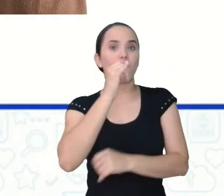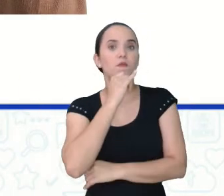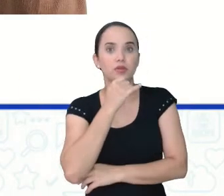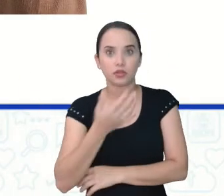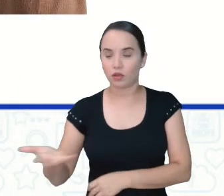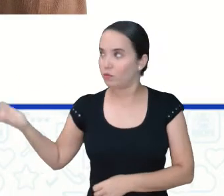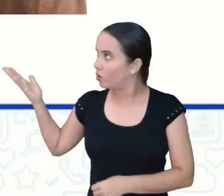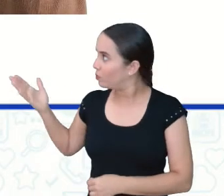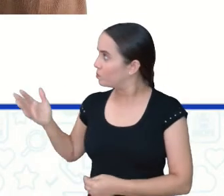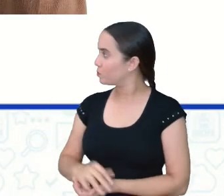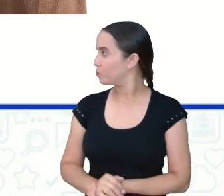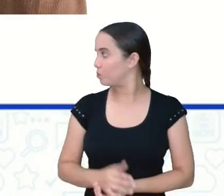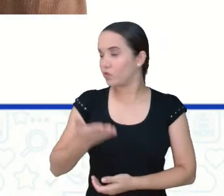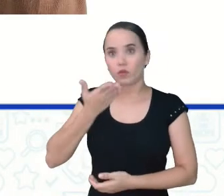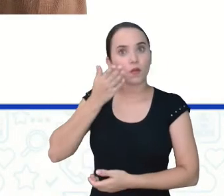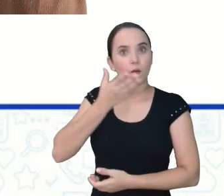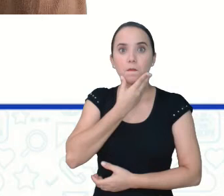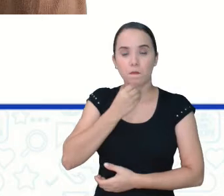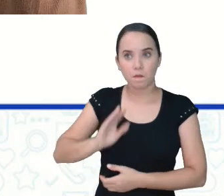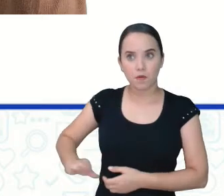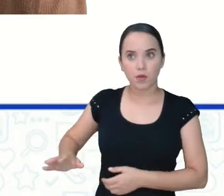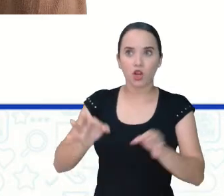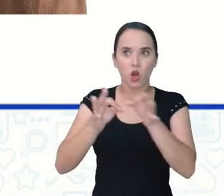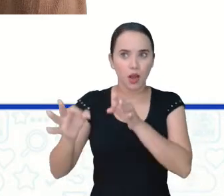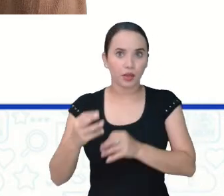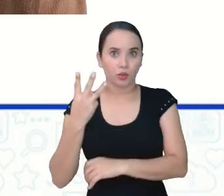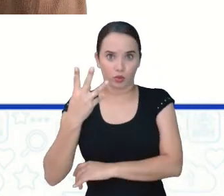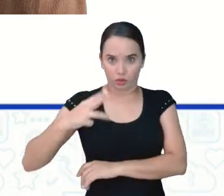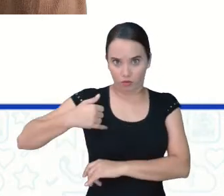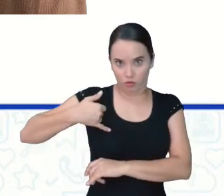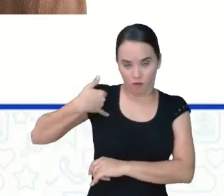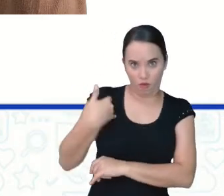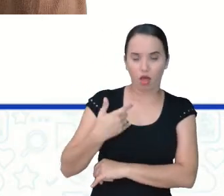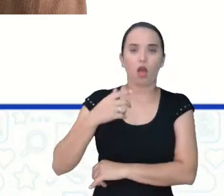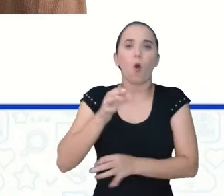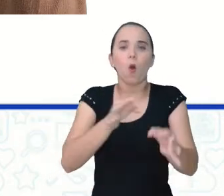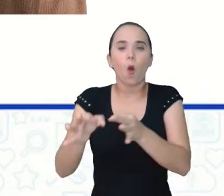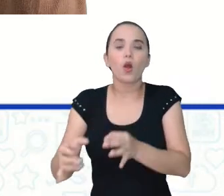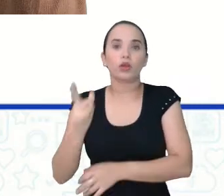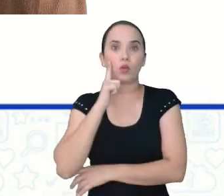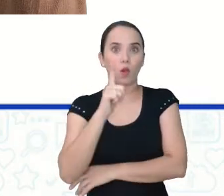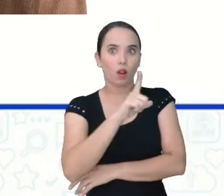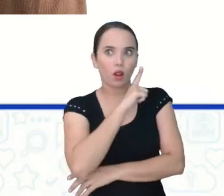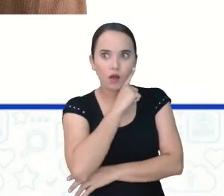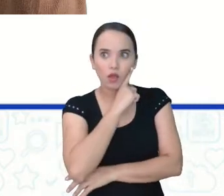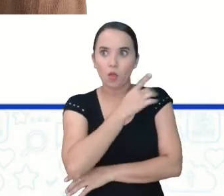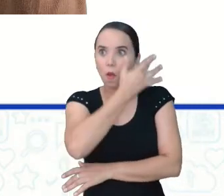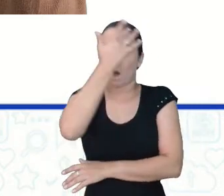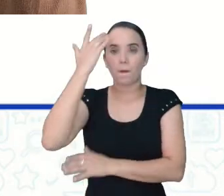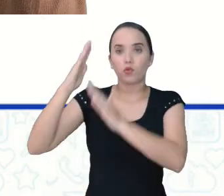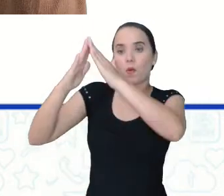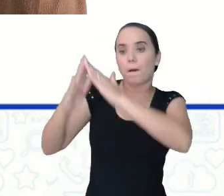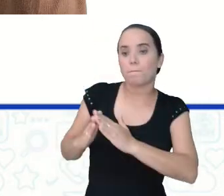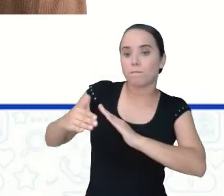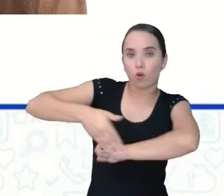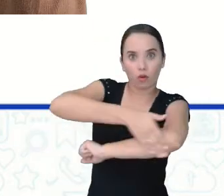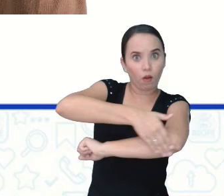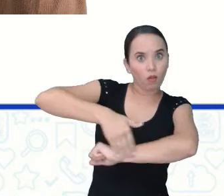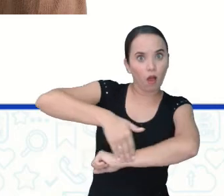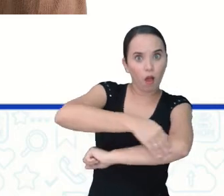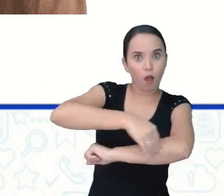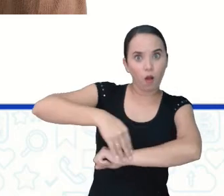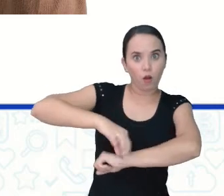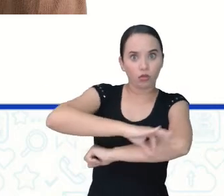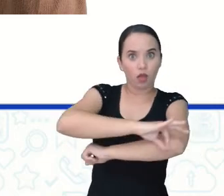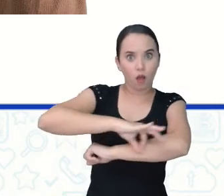diz: menino de 3 anos organiza lanche para sem-teto no Rio. Foi uma notícia que me chamou a atenção, por quê? Porque trata